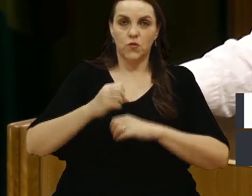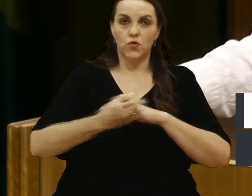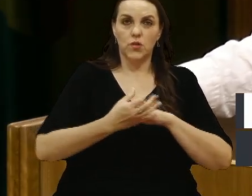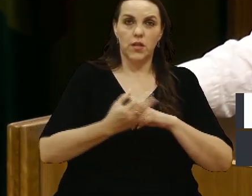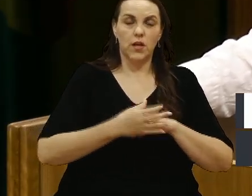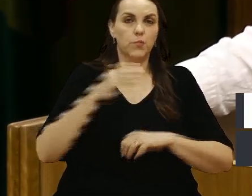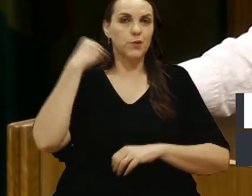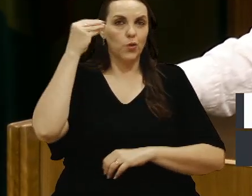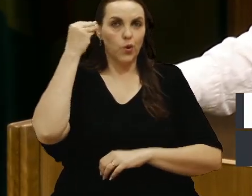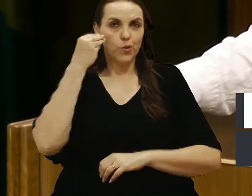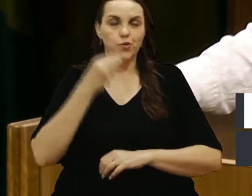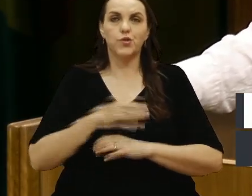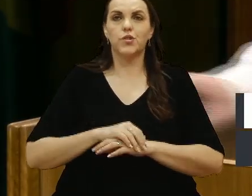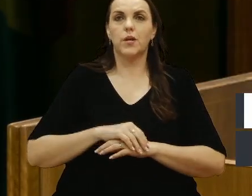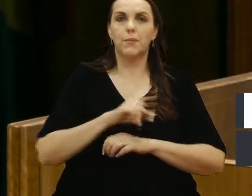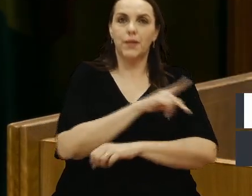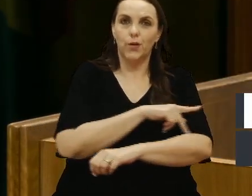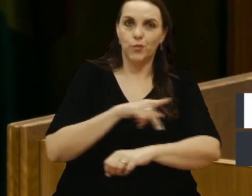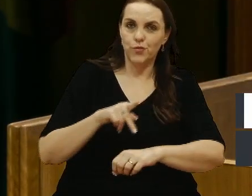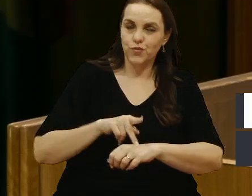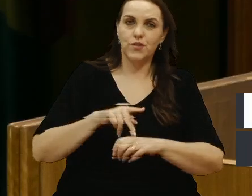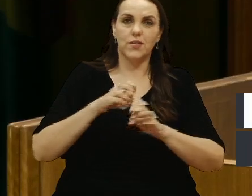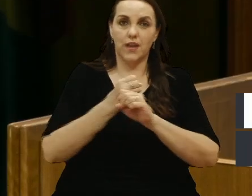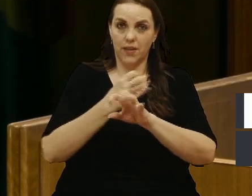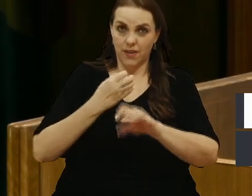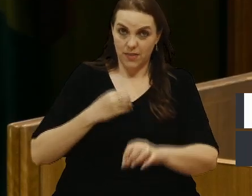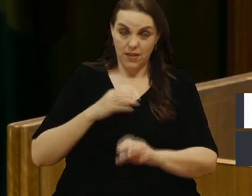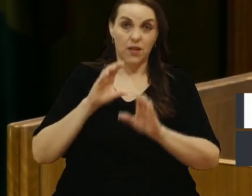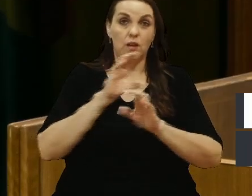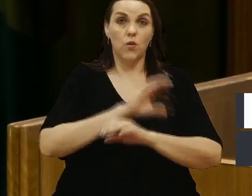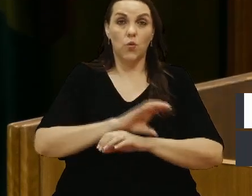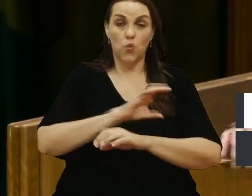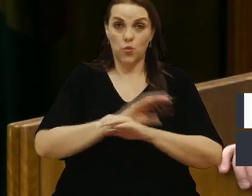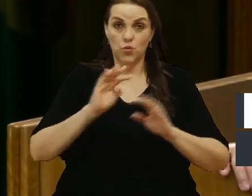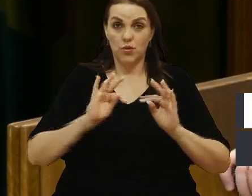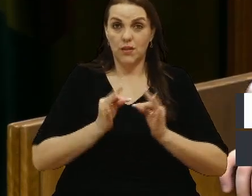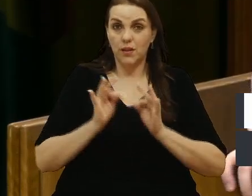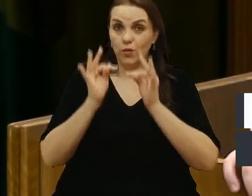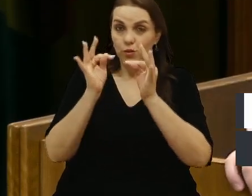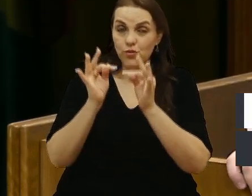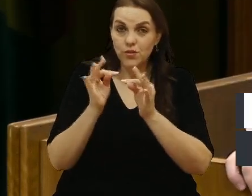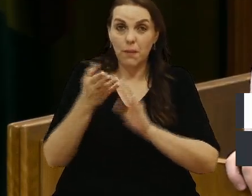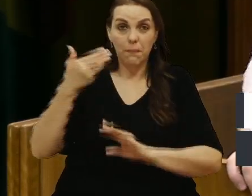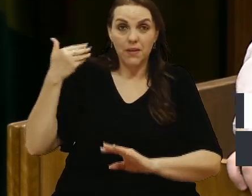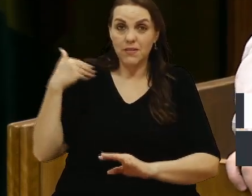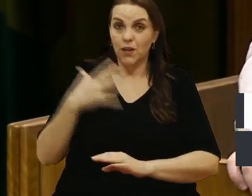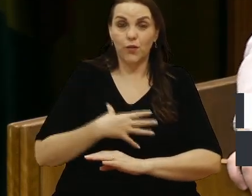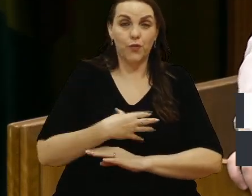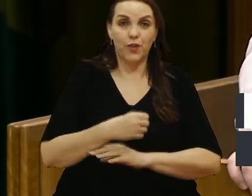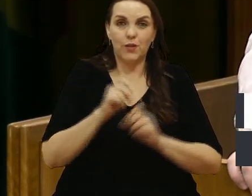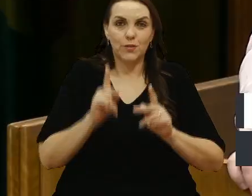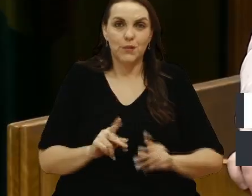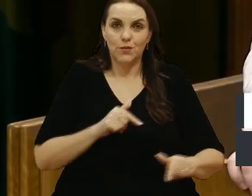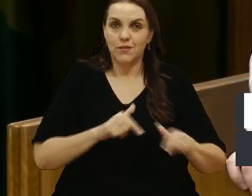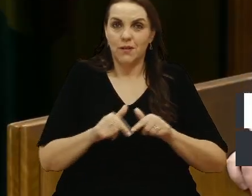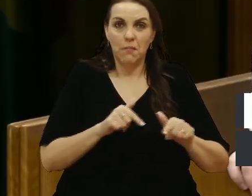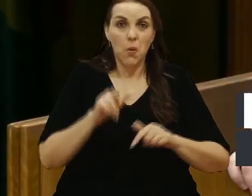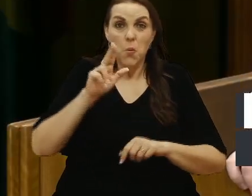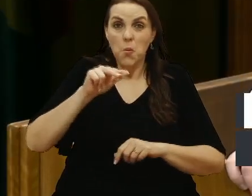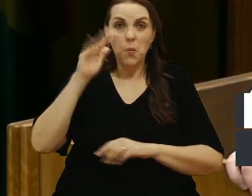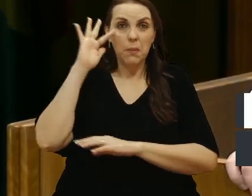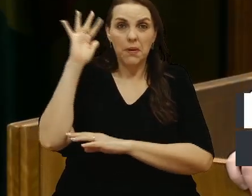cursos tecnológicos e, mais do que isso, cursos que anteriormente o filho do trabalhador jamais poderia pensar em ingressar,